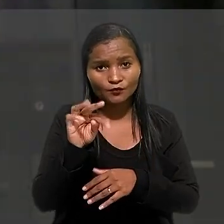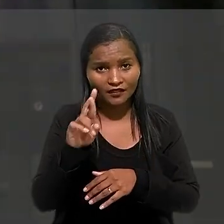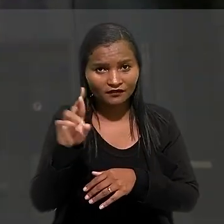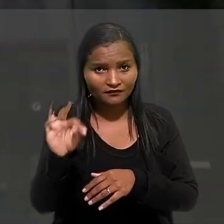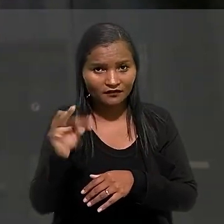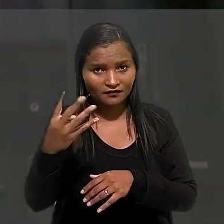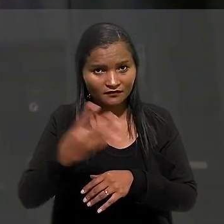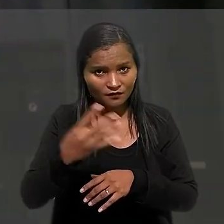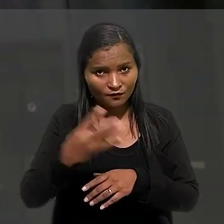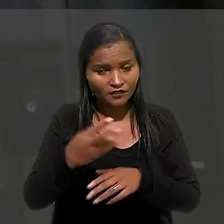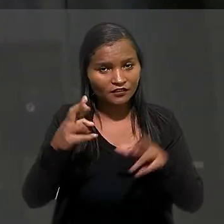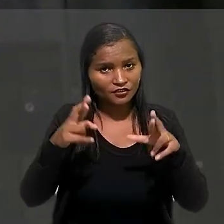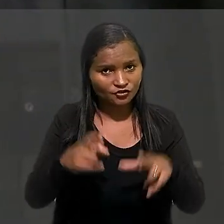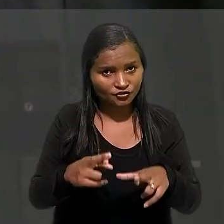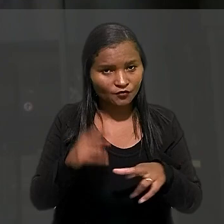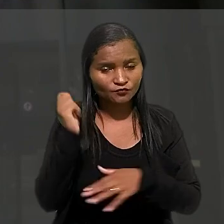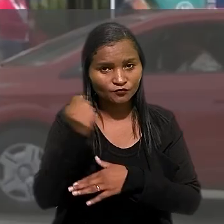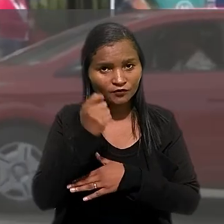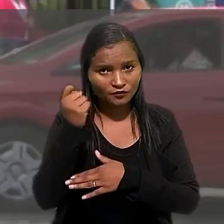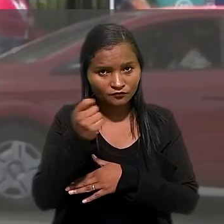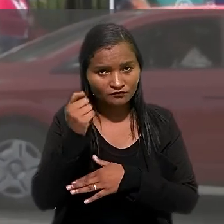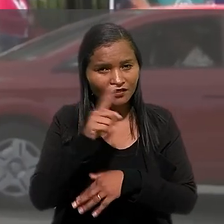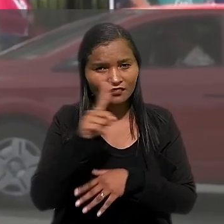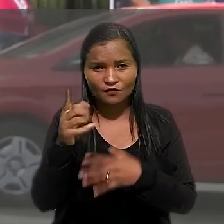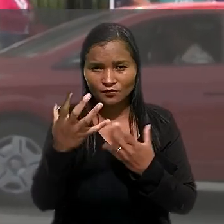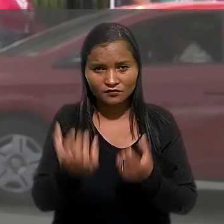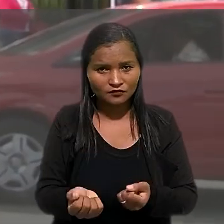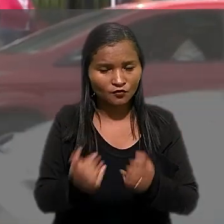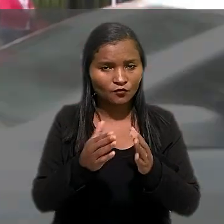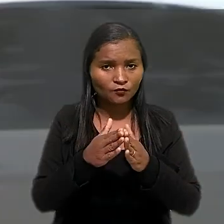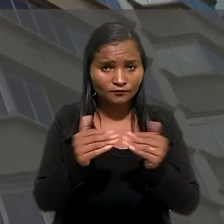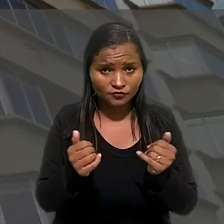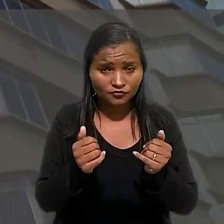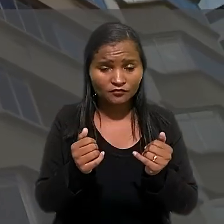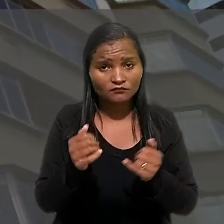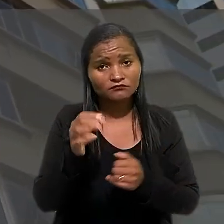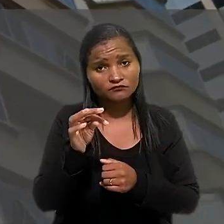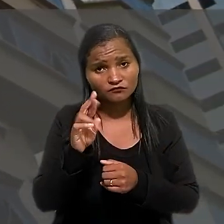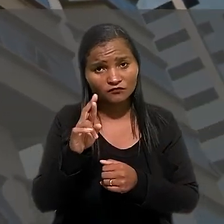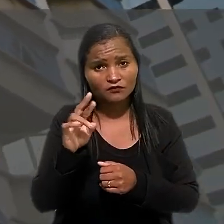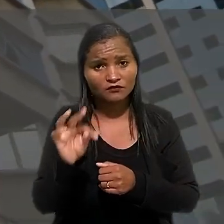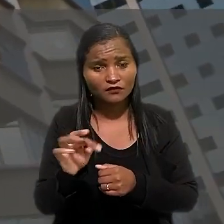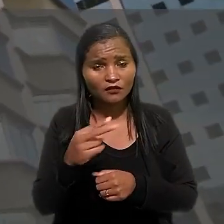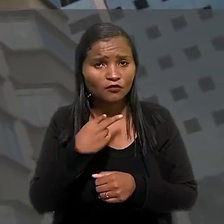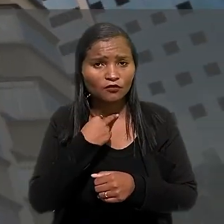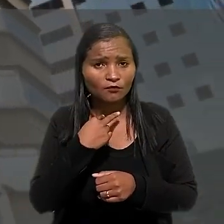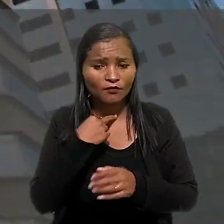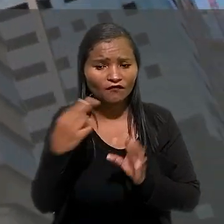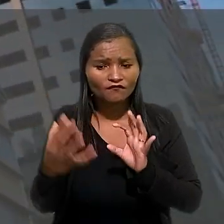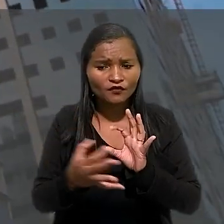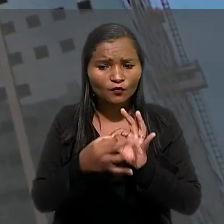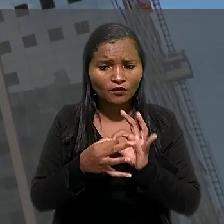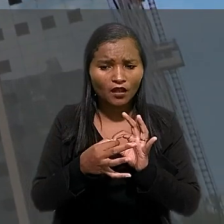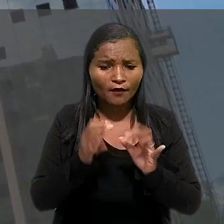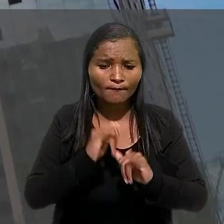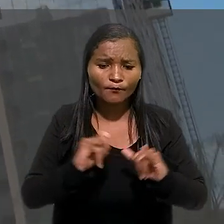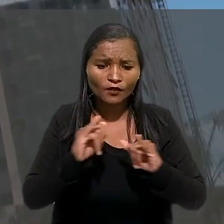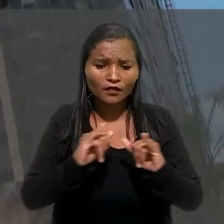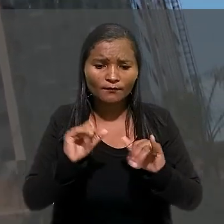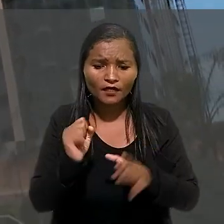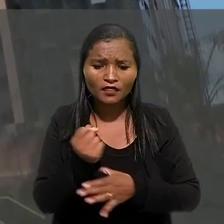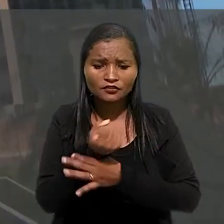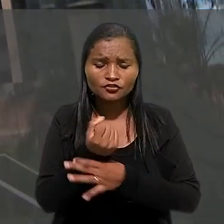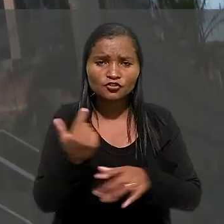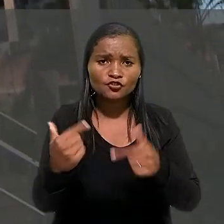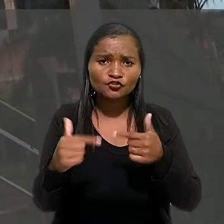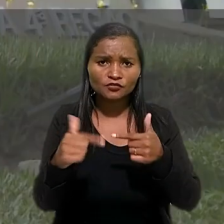Regional do Trabalho da 4ª Região no Rio Grande do Sul negou o pedido. Segundo o TRT, não se pode vincular o programa à